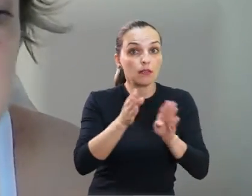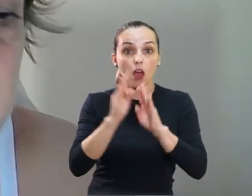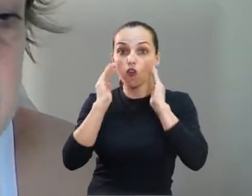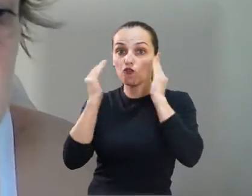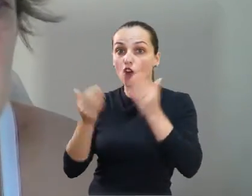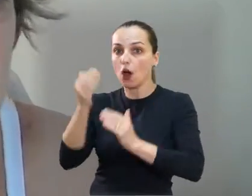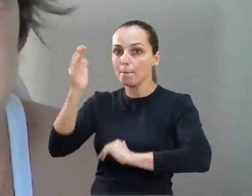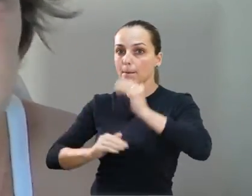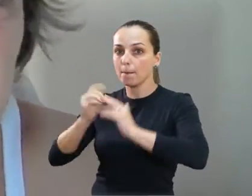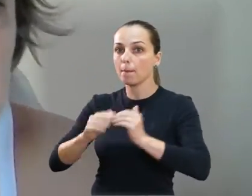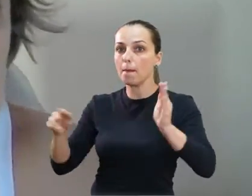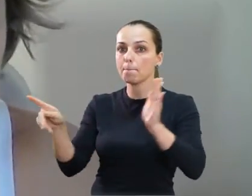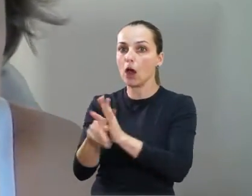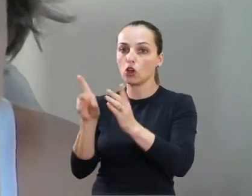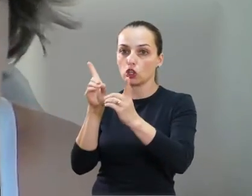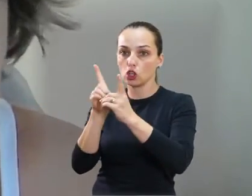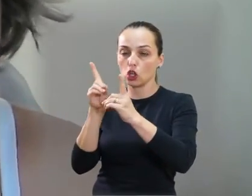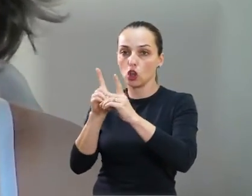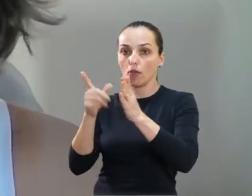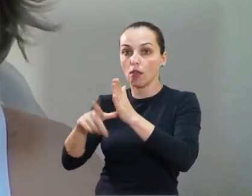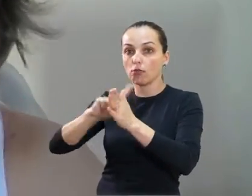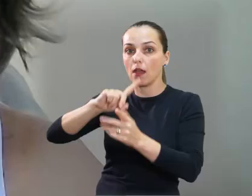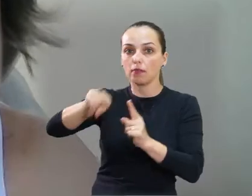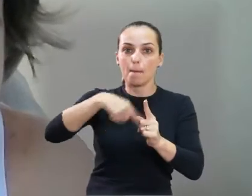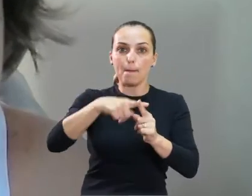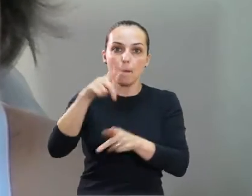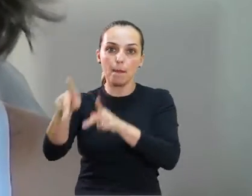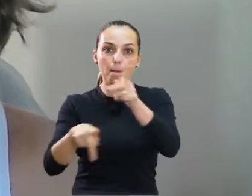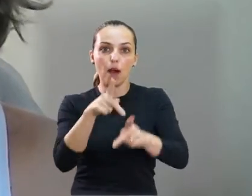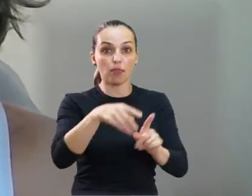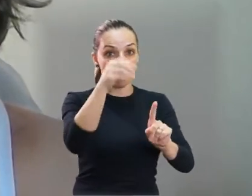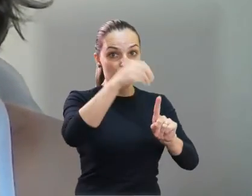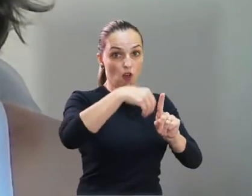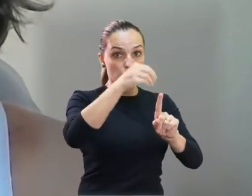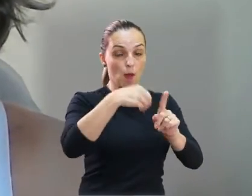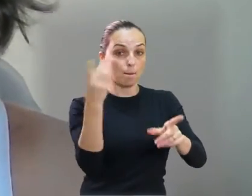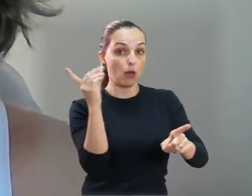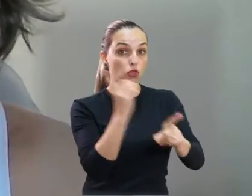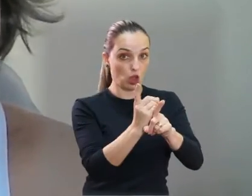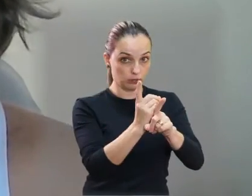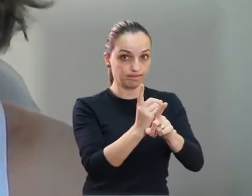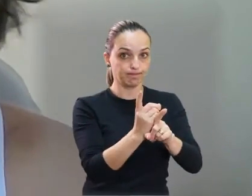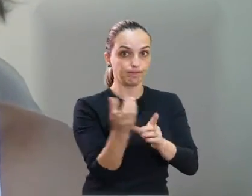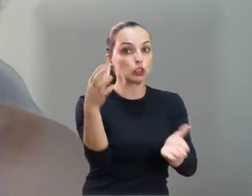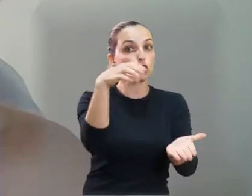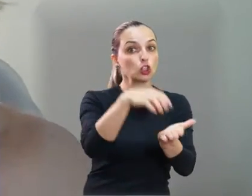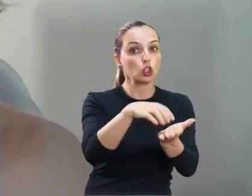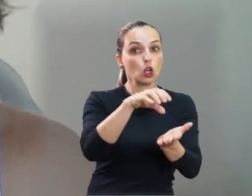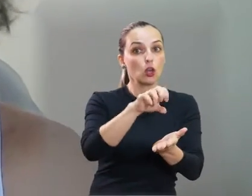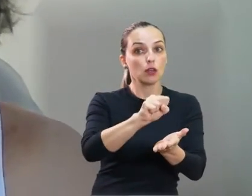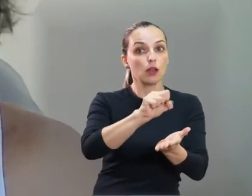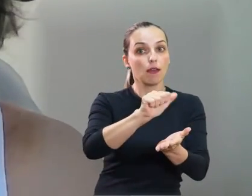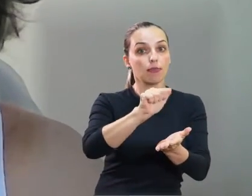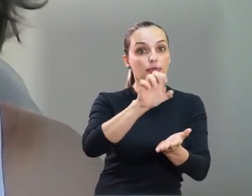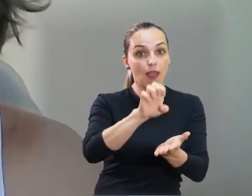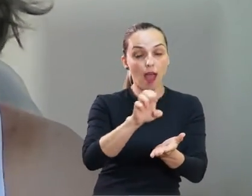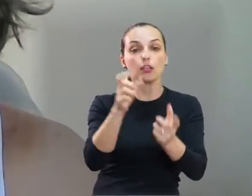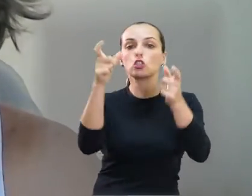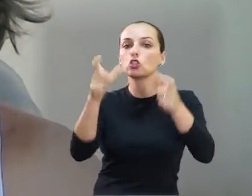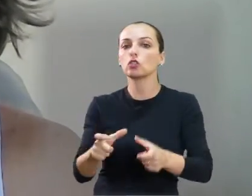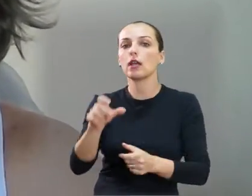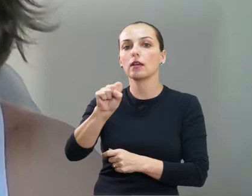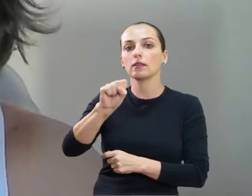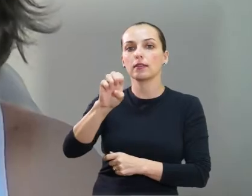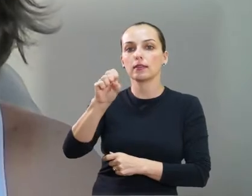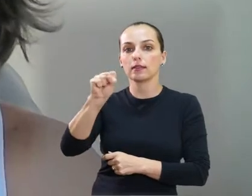na intervenção junto às populações mais vulneráveis. Nós temos o SAI, que é o CESA, que